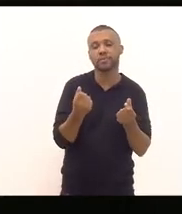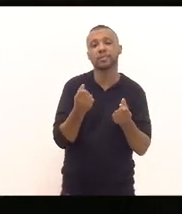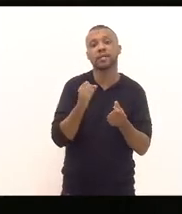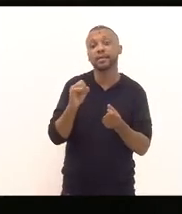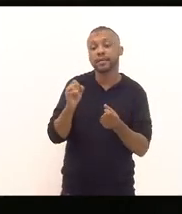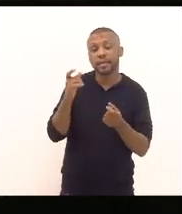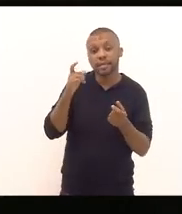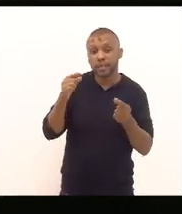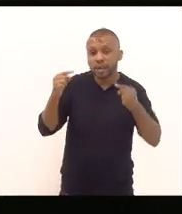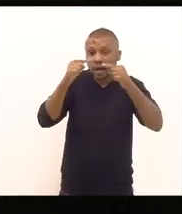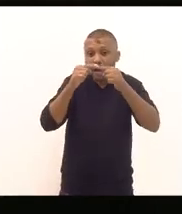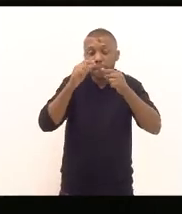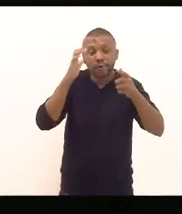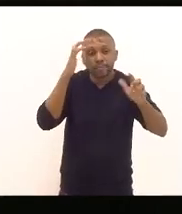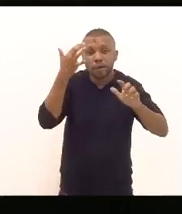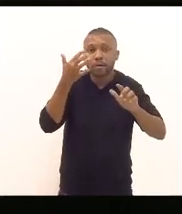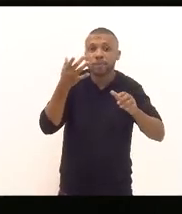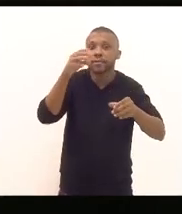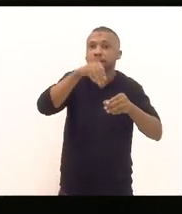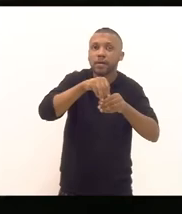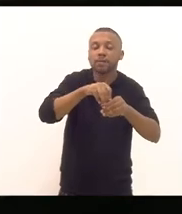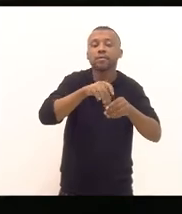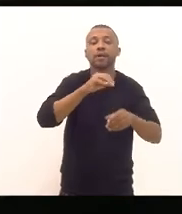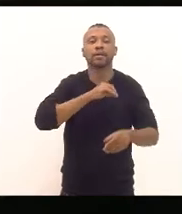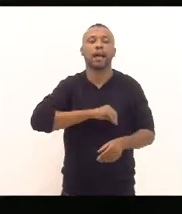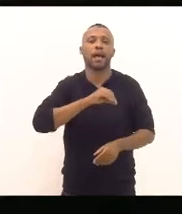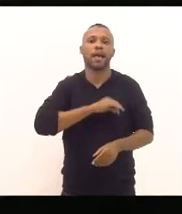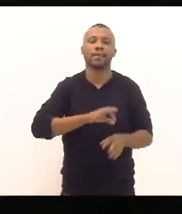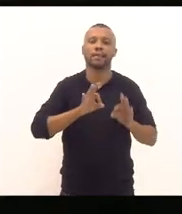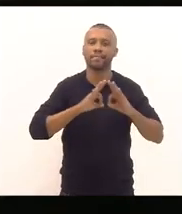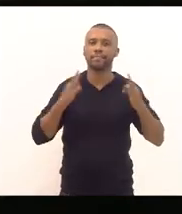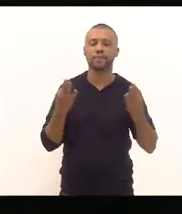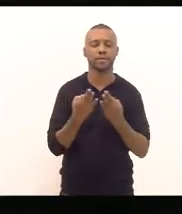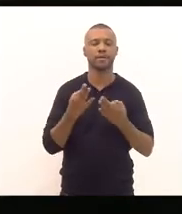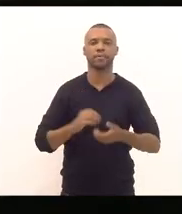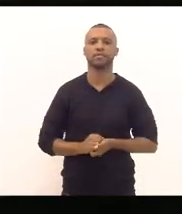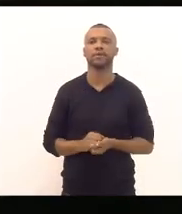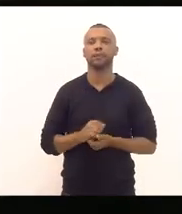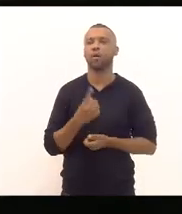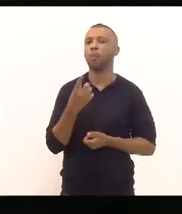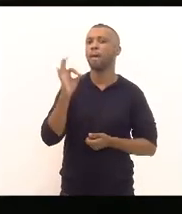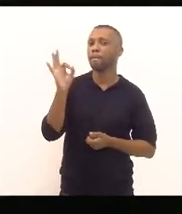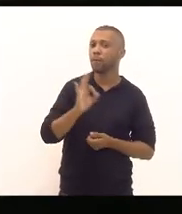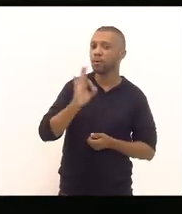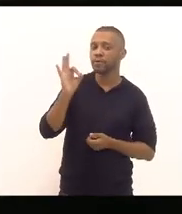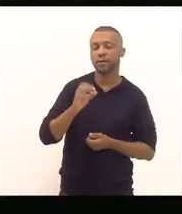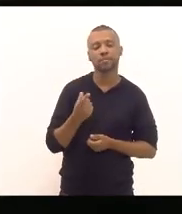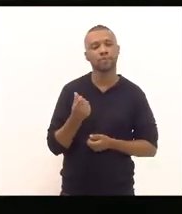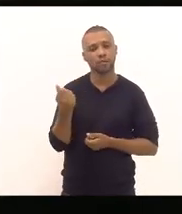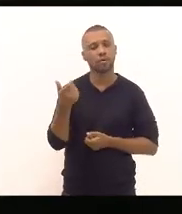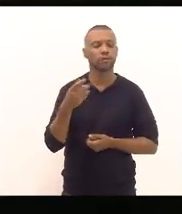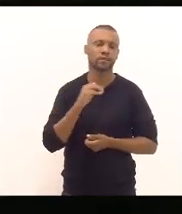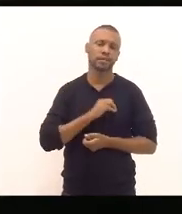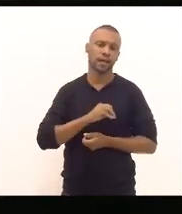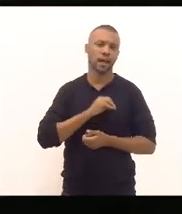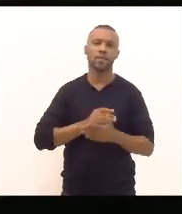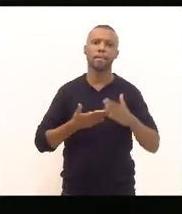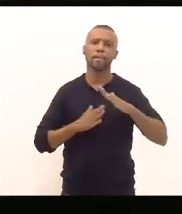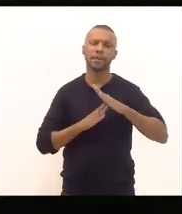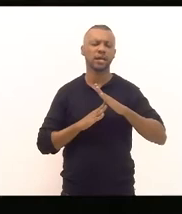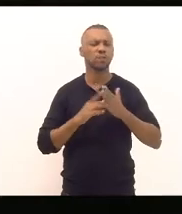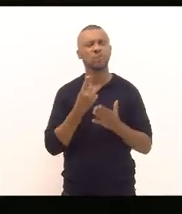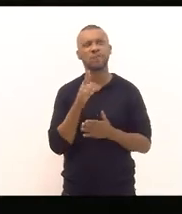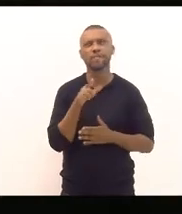caiba dentro da realidade da sua da sua renda familiar então se você coloca aí um por cento do valor do salário mínimo um